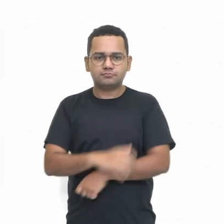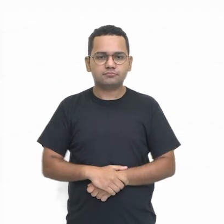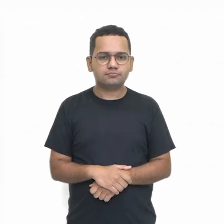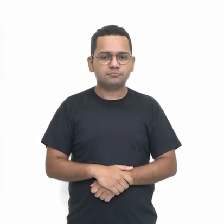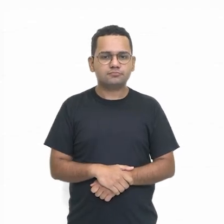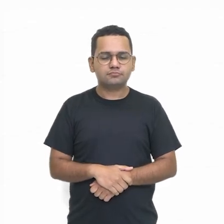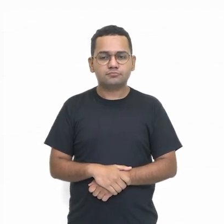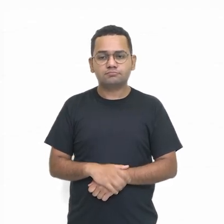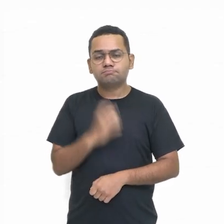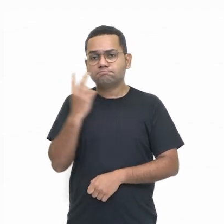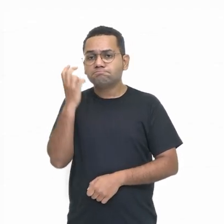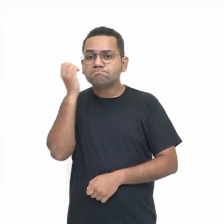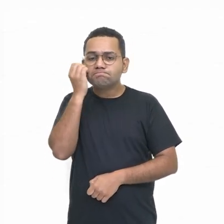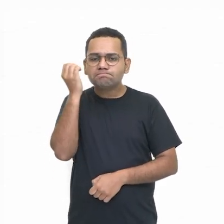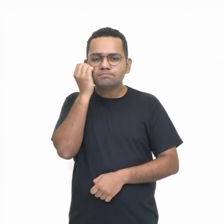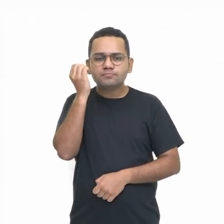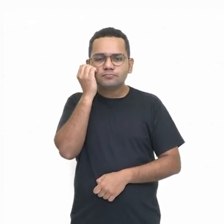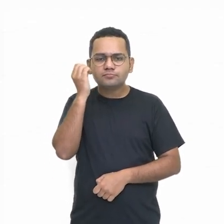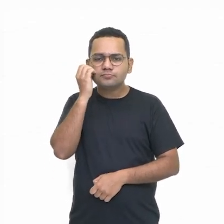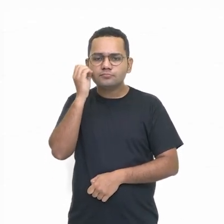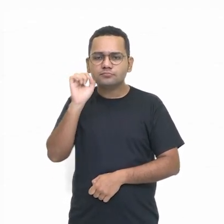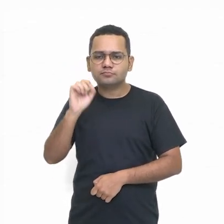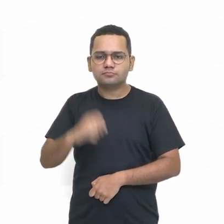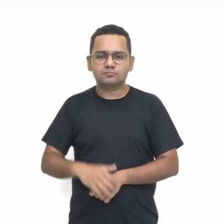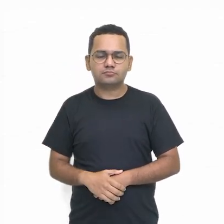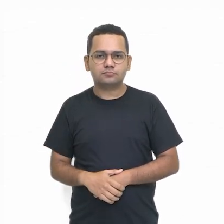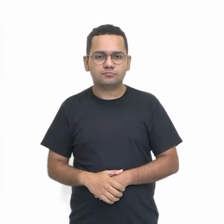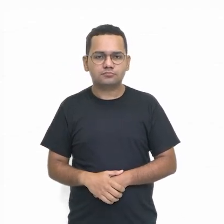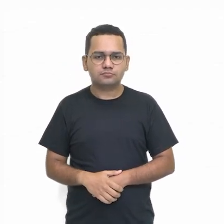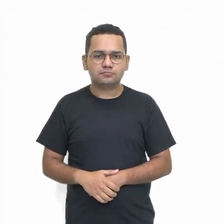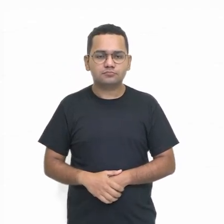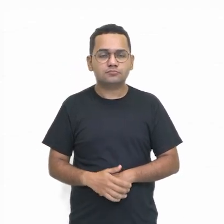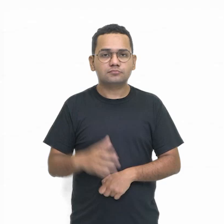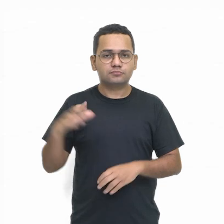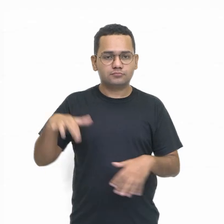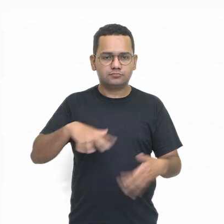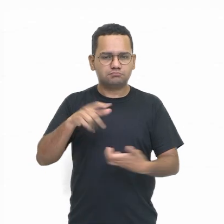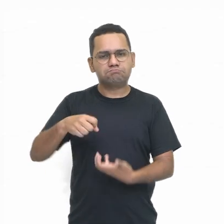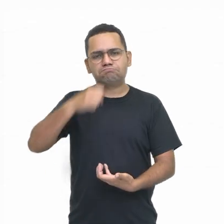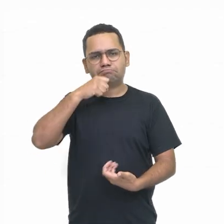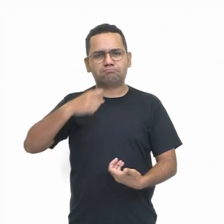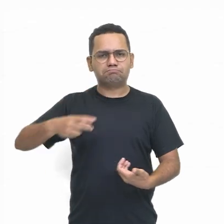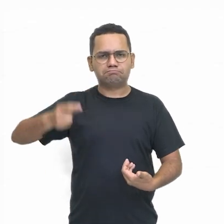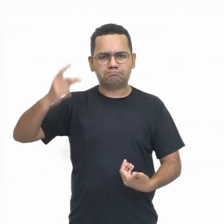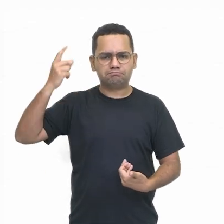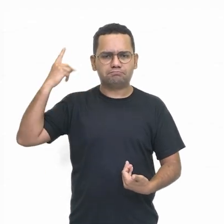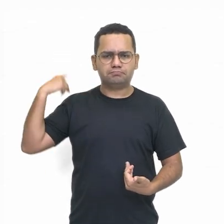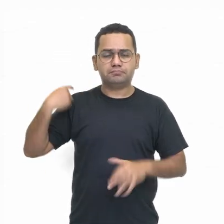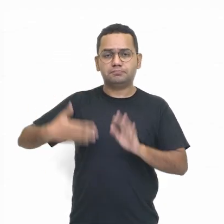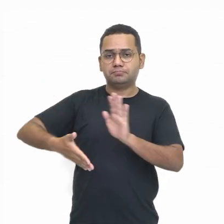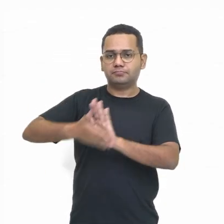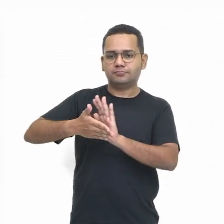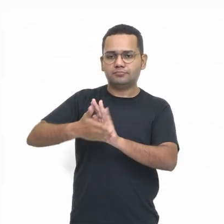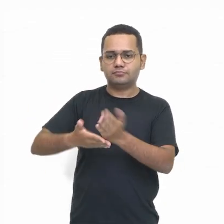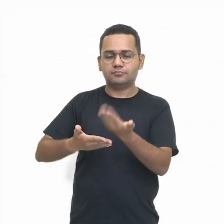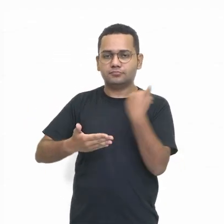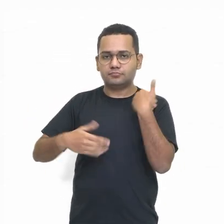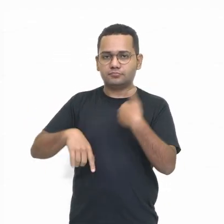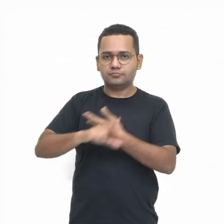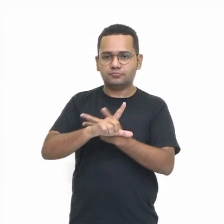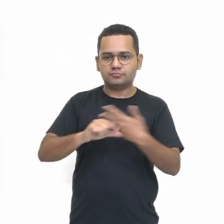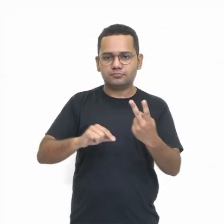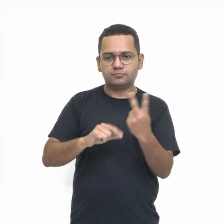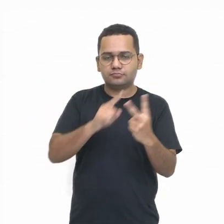que consistiu em simular as condições da Terra primitiva propostas por Oparin e